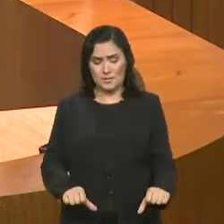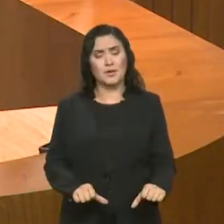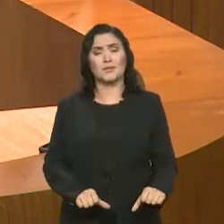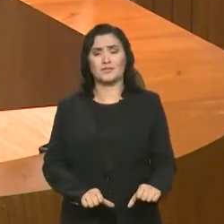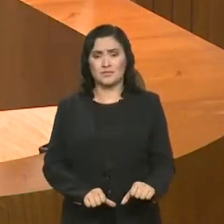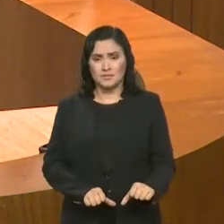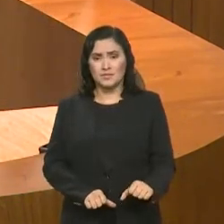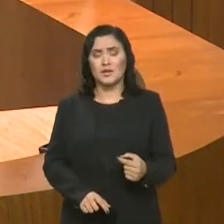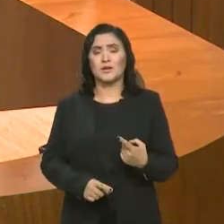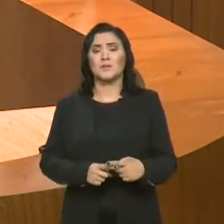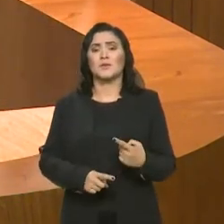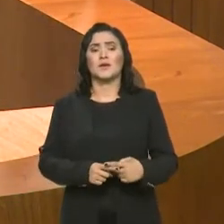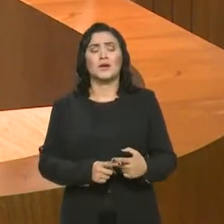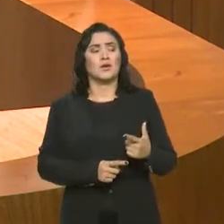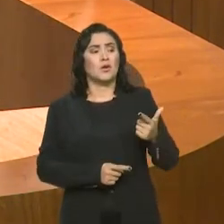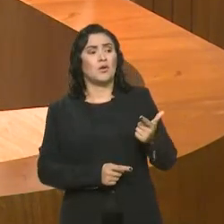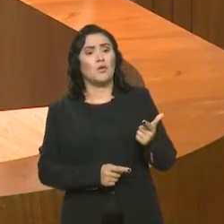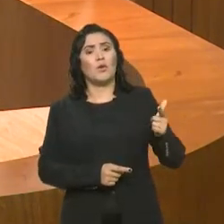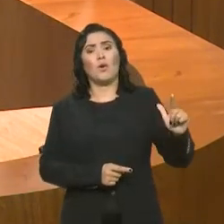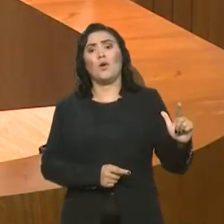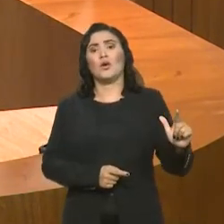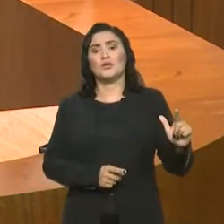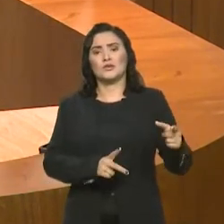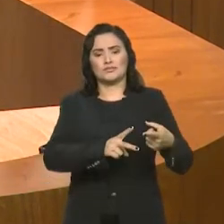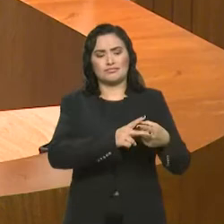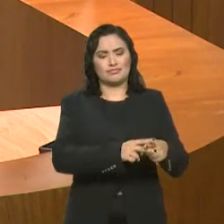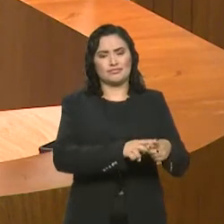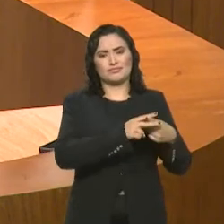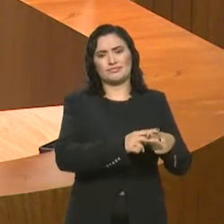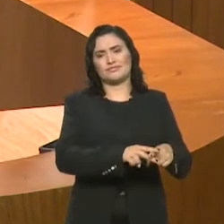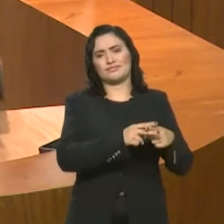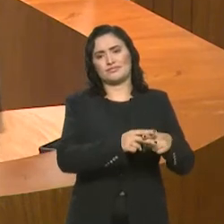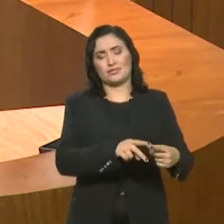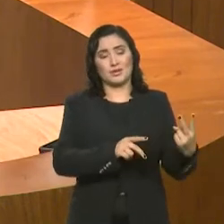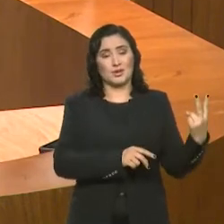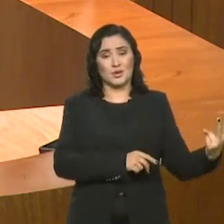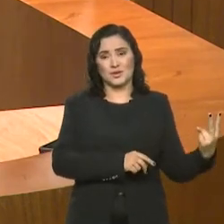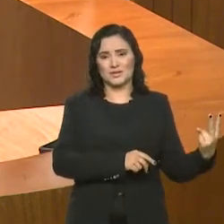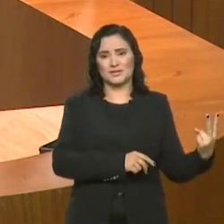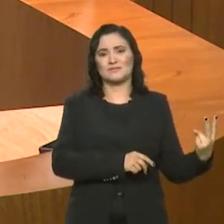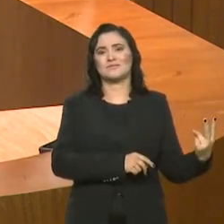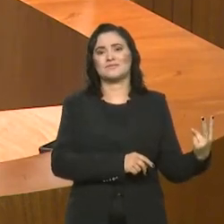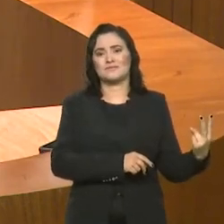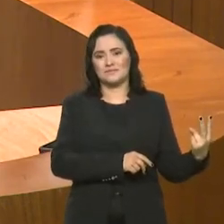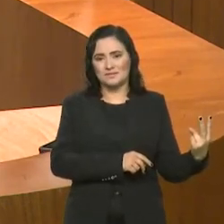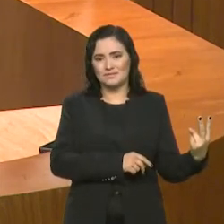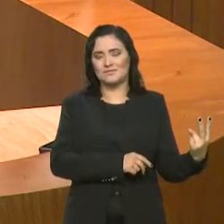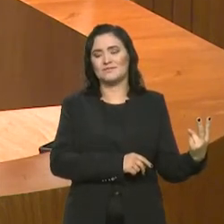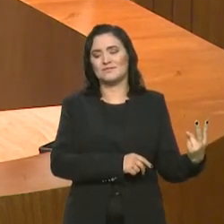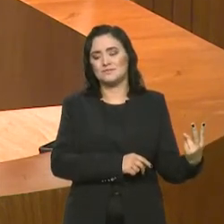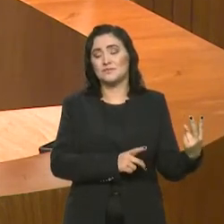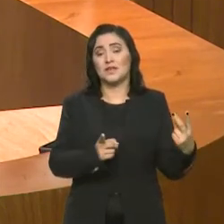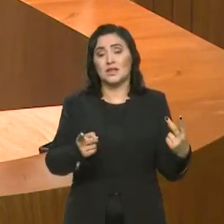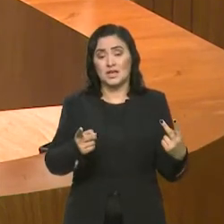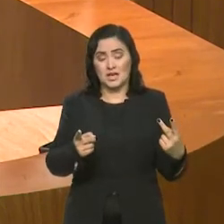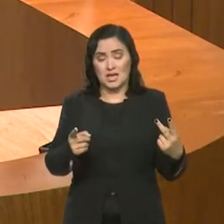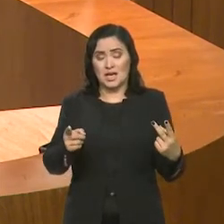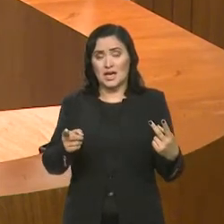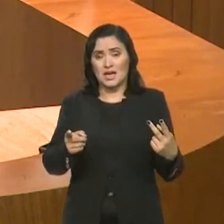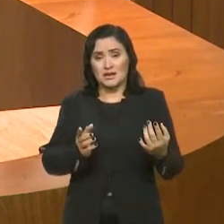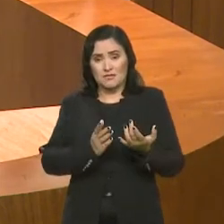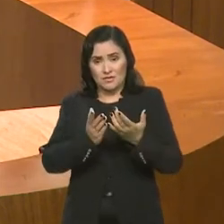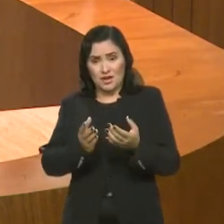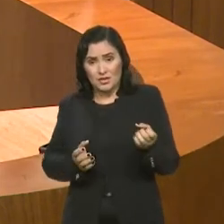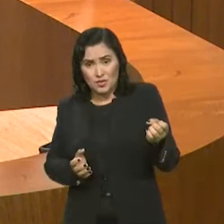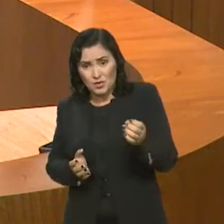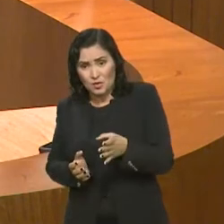inviabilizou os outros de serem restabelecidos, contando que a Marinha ia